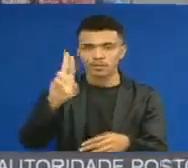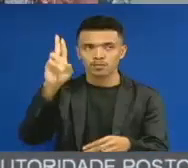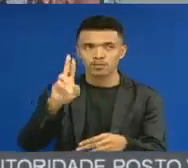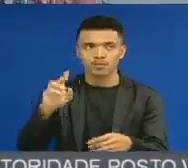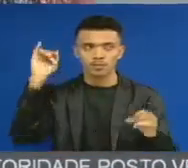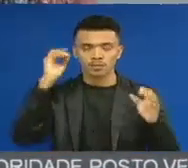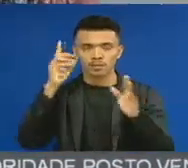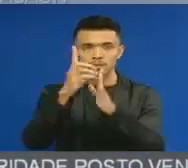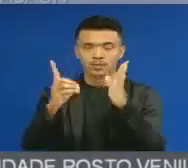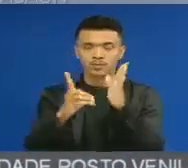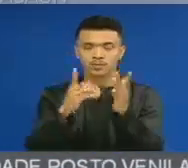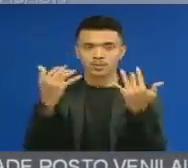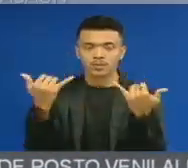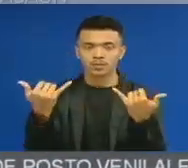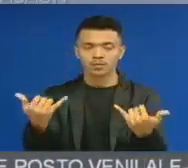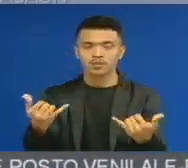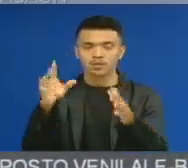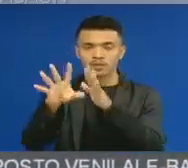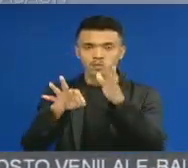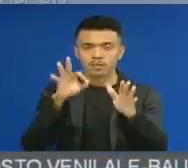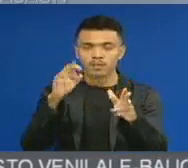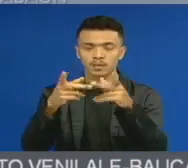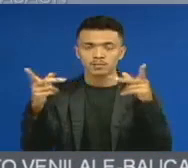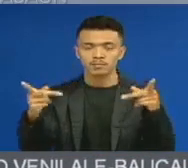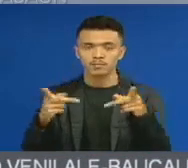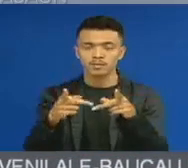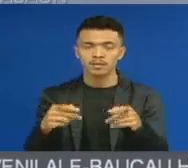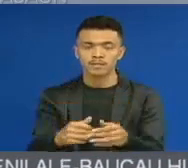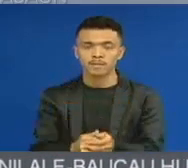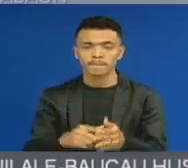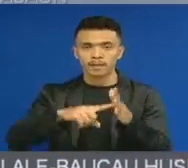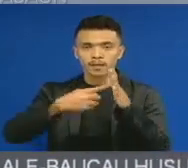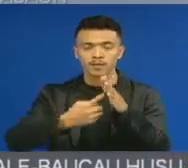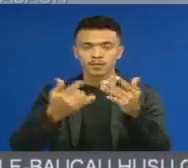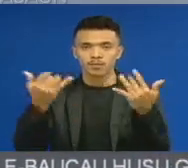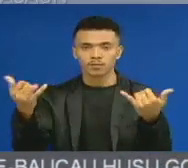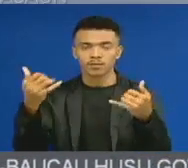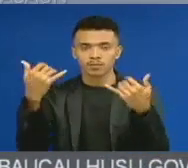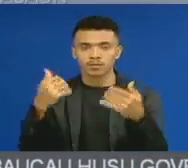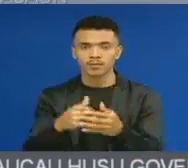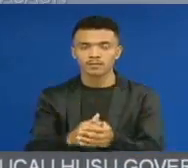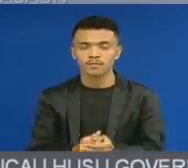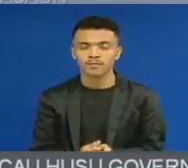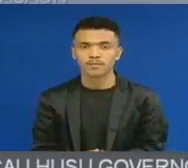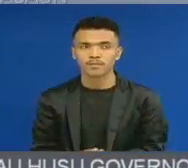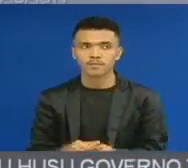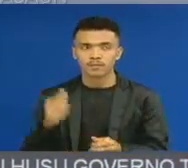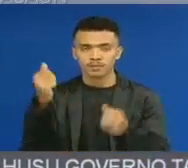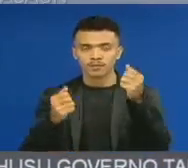no dados provisorio ni be maka mihetang iha fatin rasik ahusi ohin to agora i